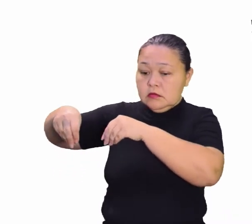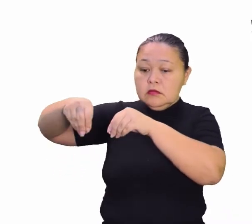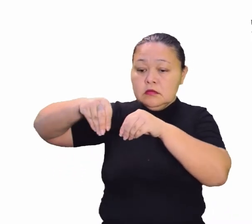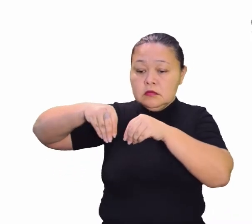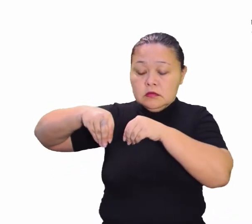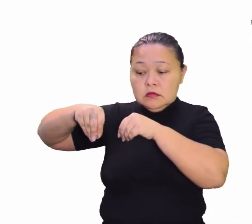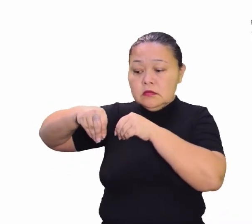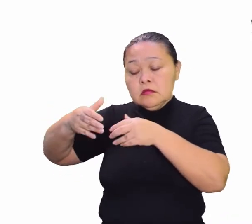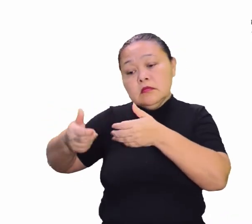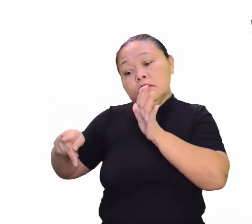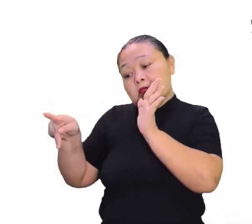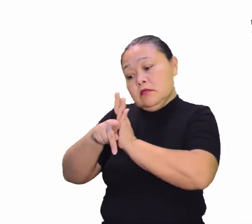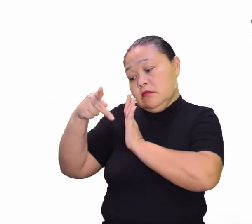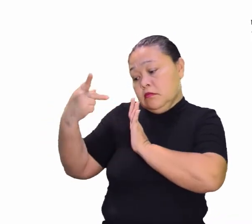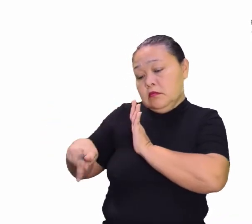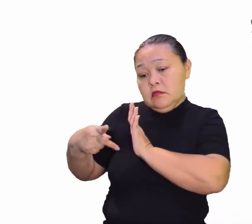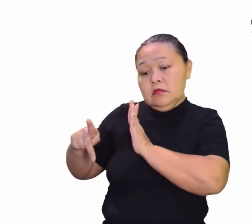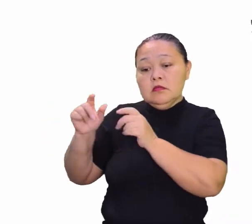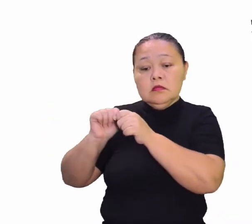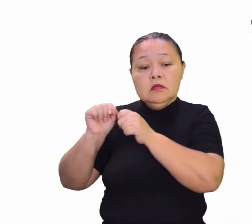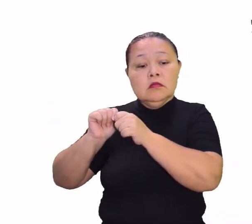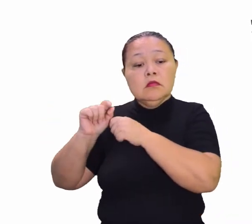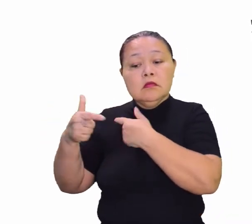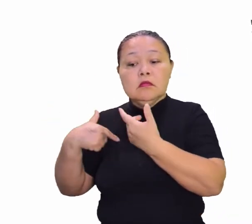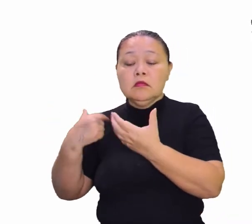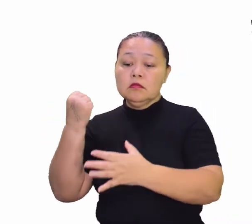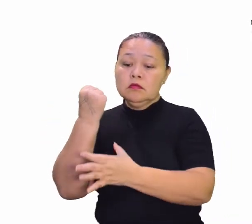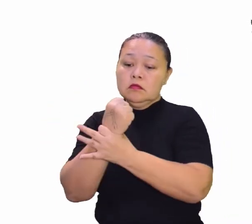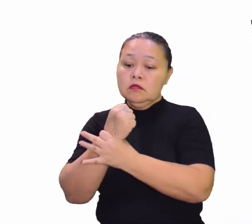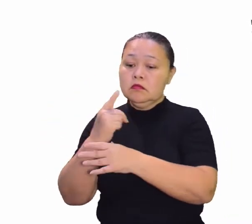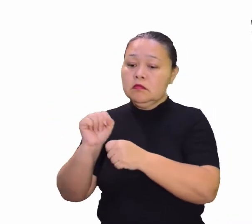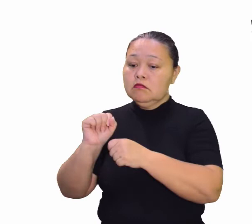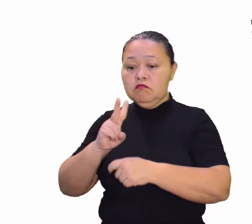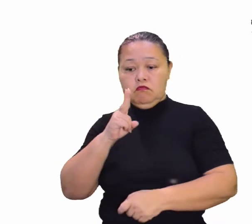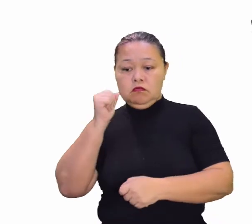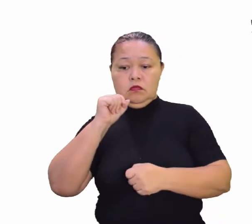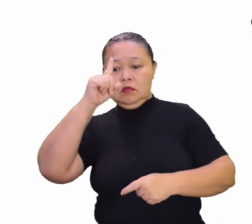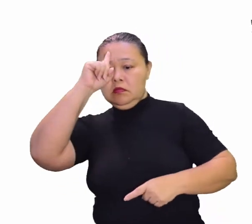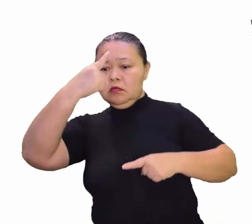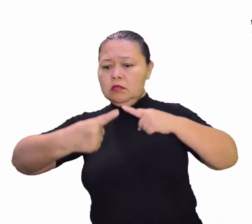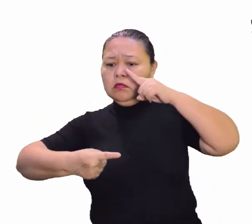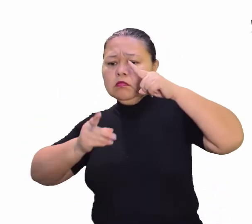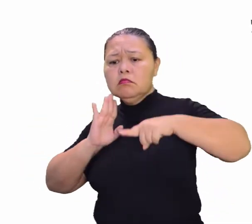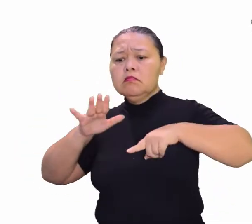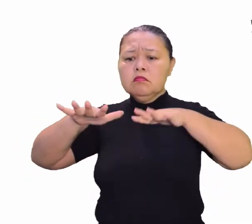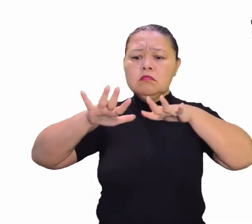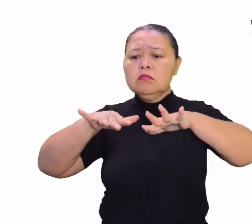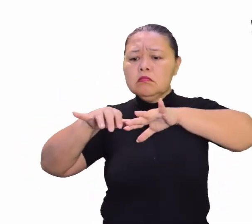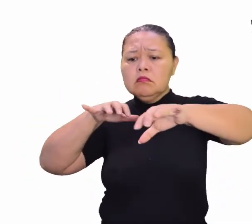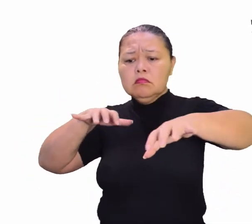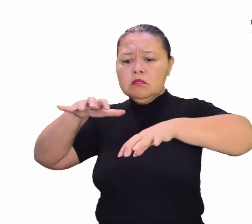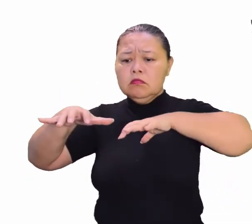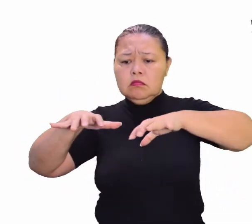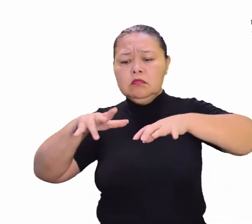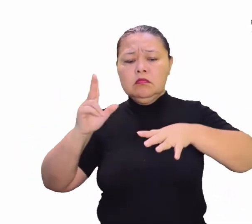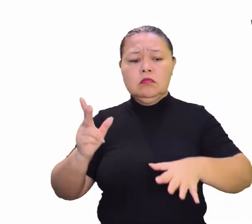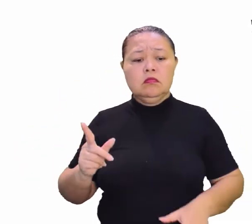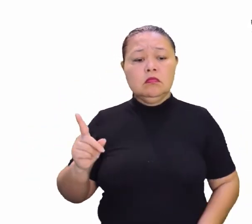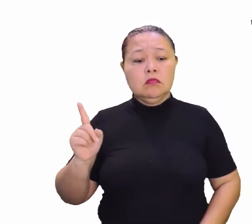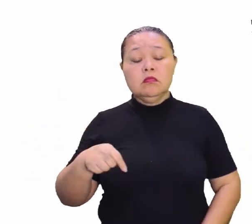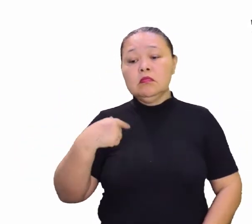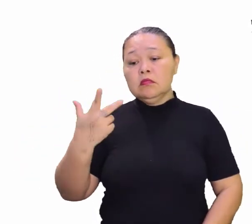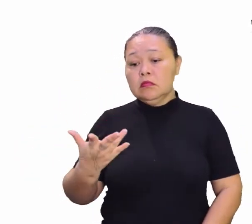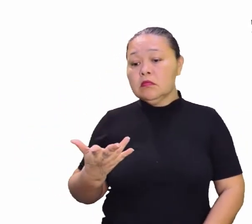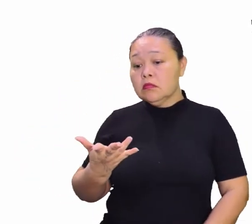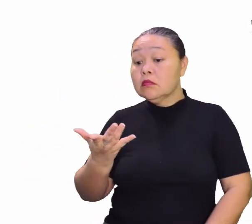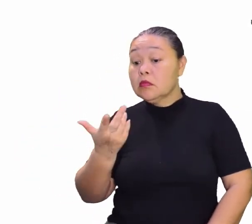já não se sente pertencente àquele território, que é garantir a sua soberania, e começa vários movimentos separatistas dentro desse território. Isso, ou seja,